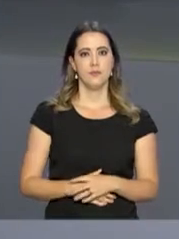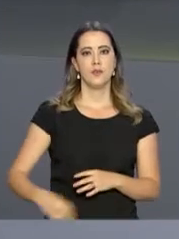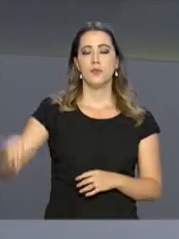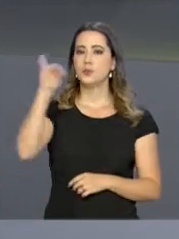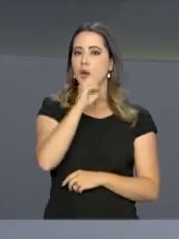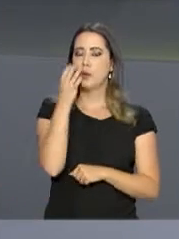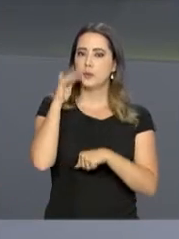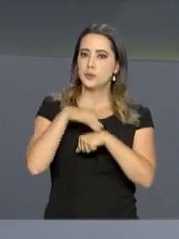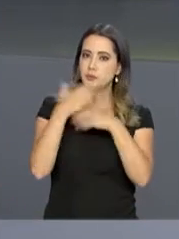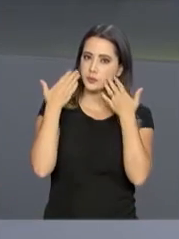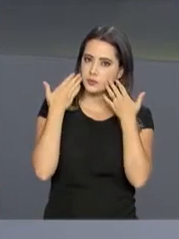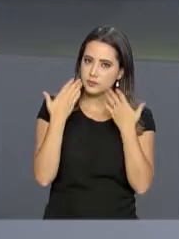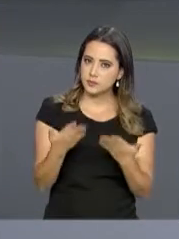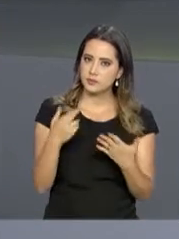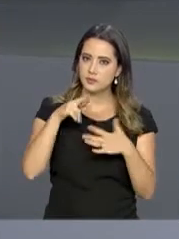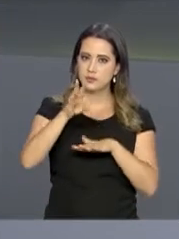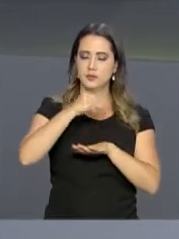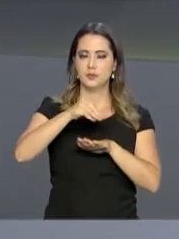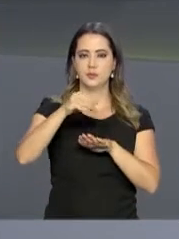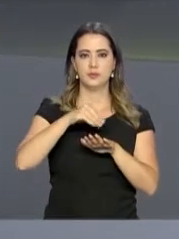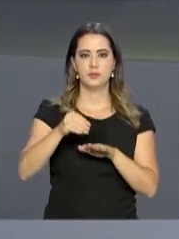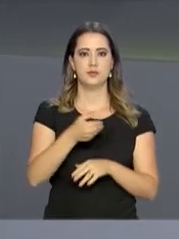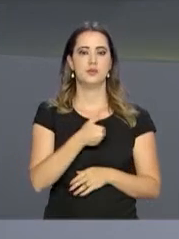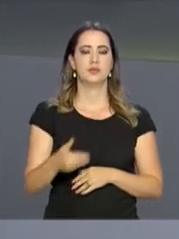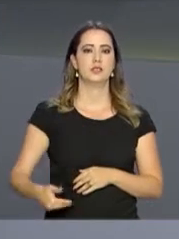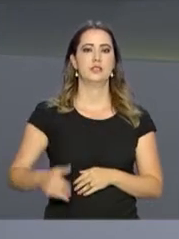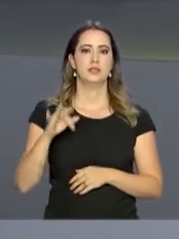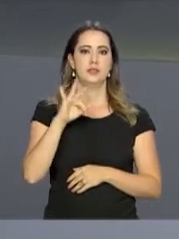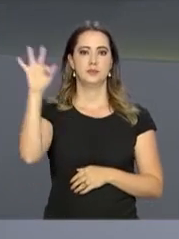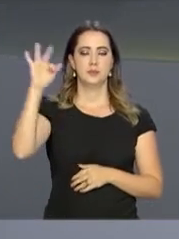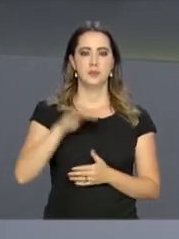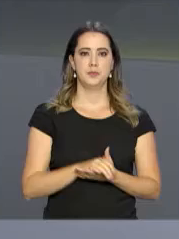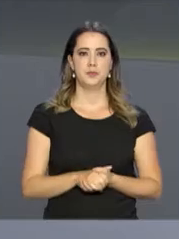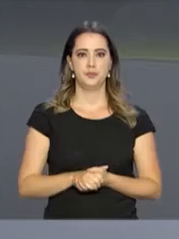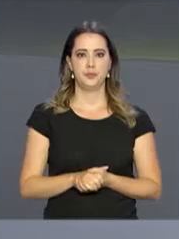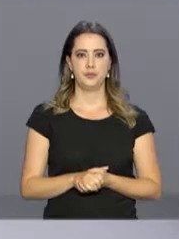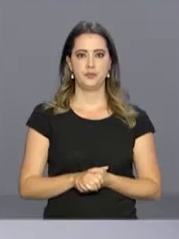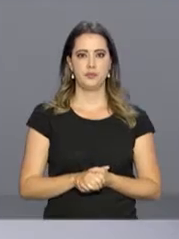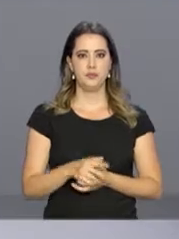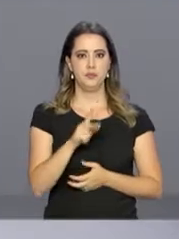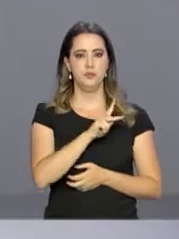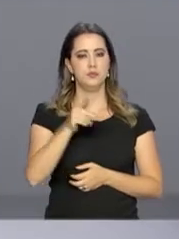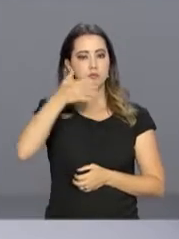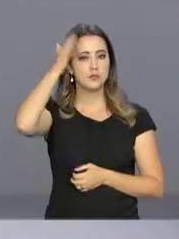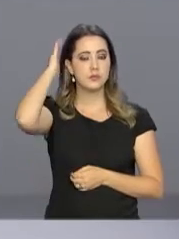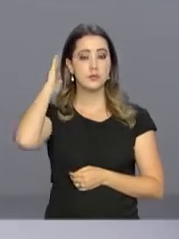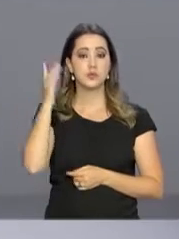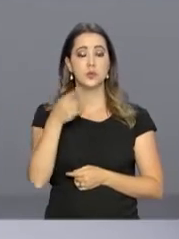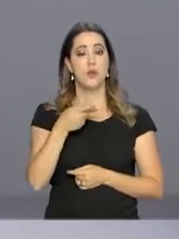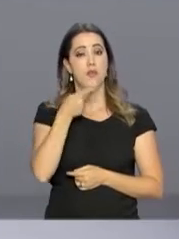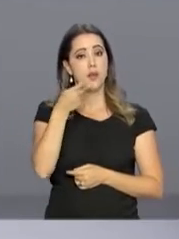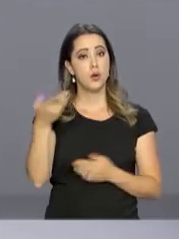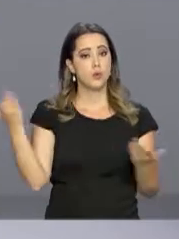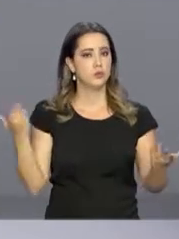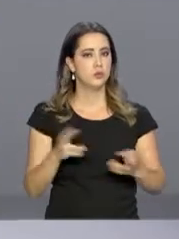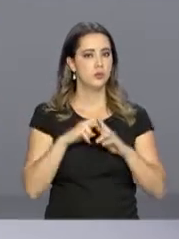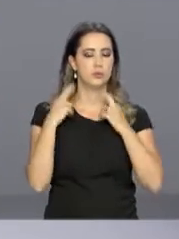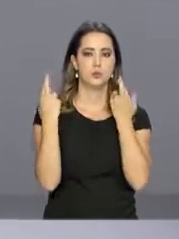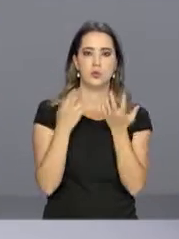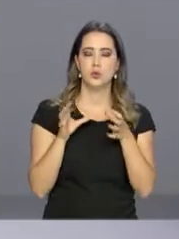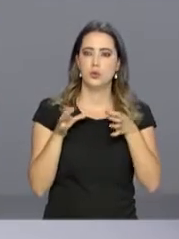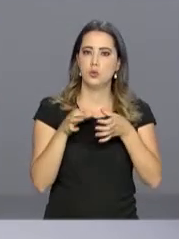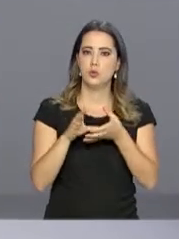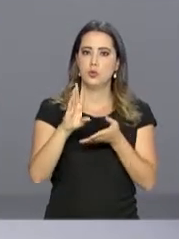Olá, boa noite. No ar o repórter NBR com as notícias do governo federal. O presidente Michel Temer discursou hoje na